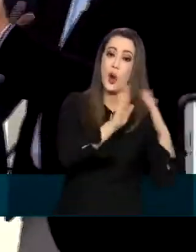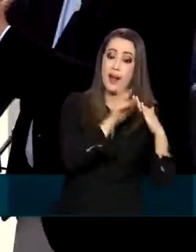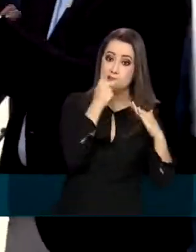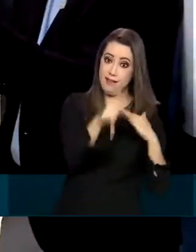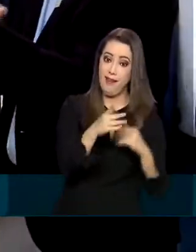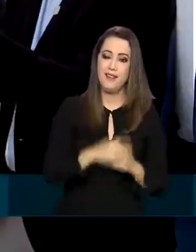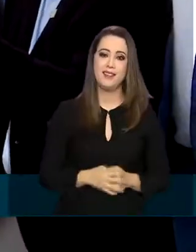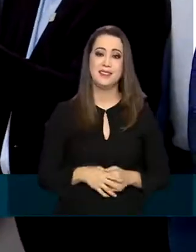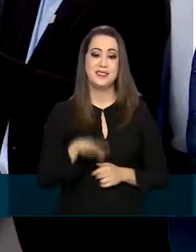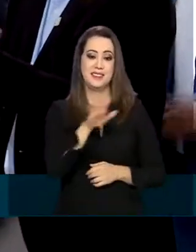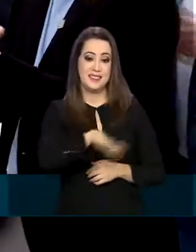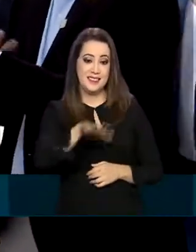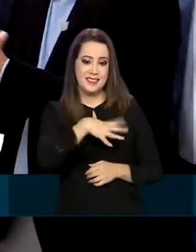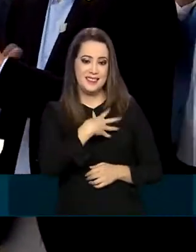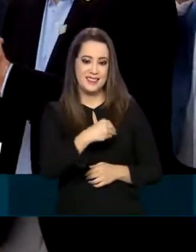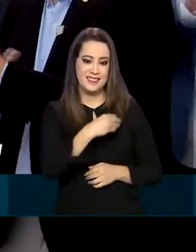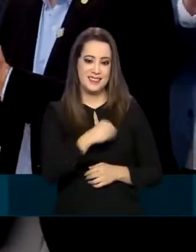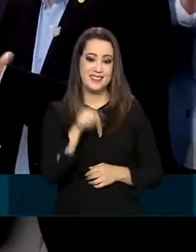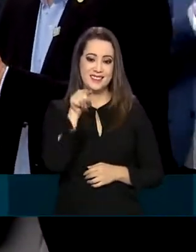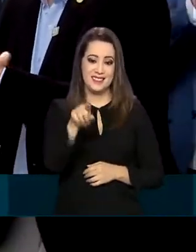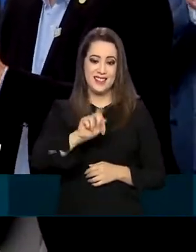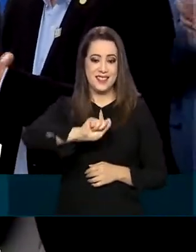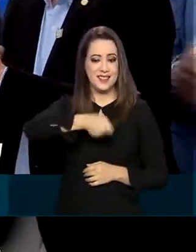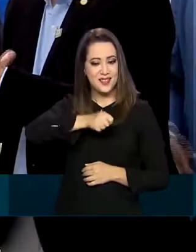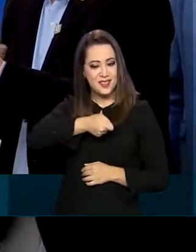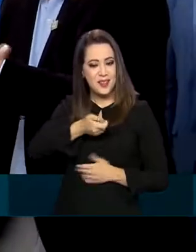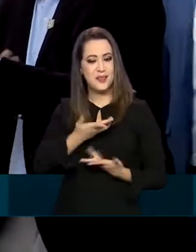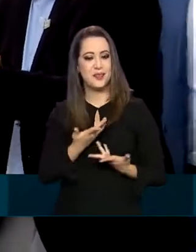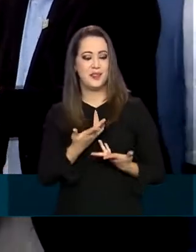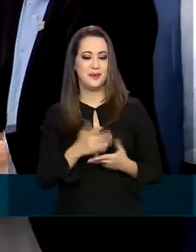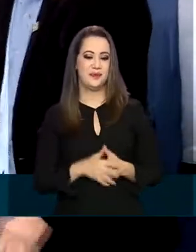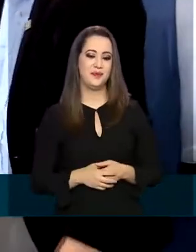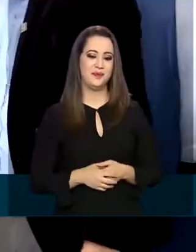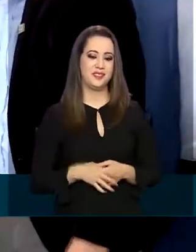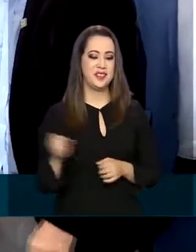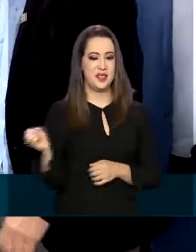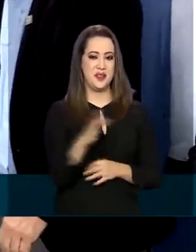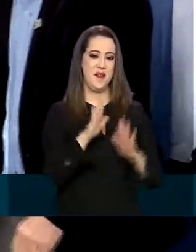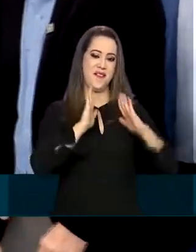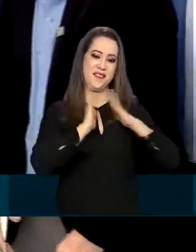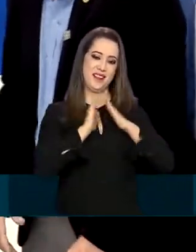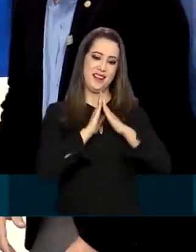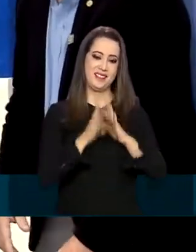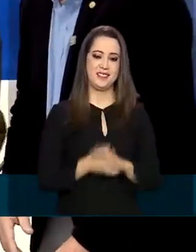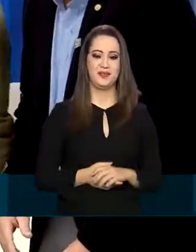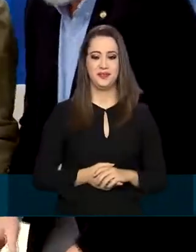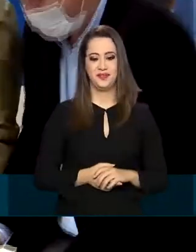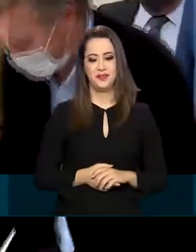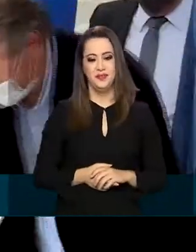O menino Brian é quem parece que vai receber a chave da nova casa.